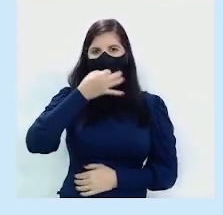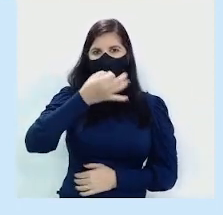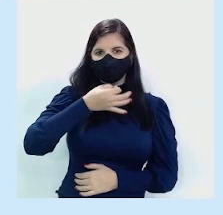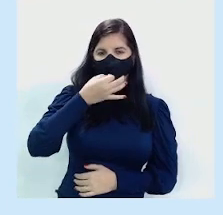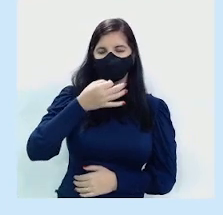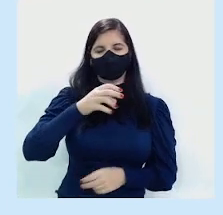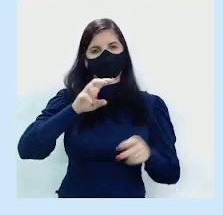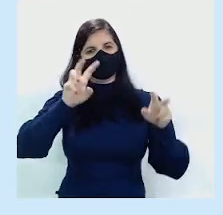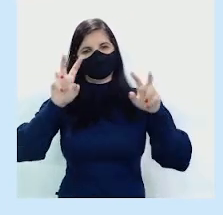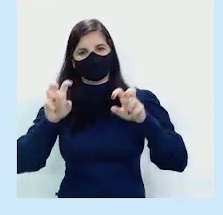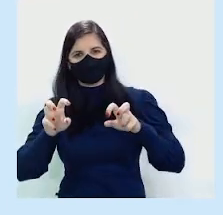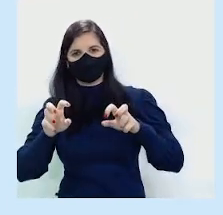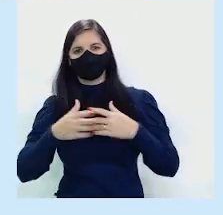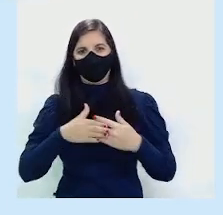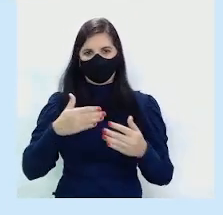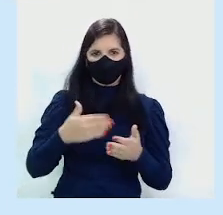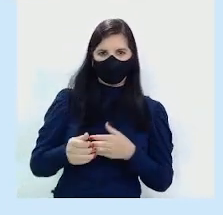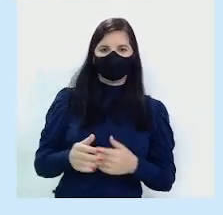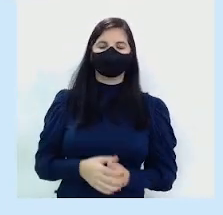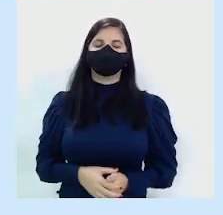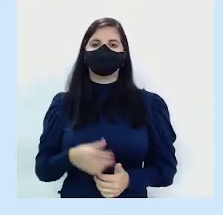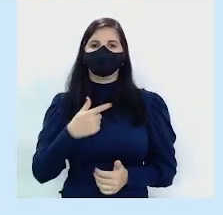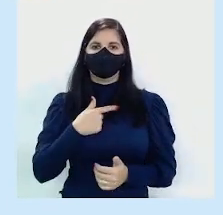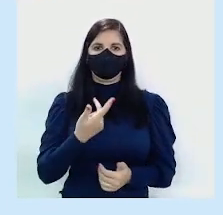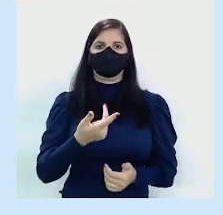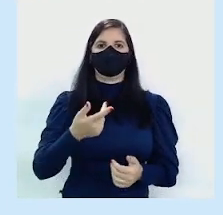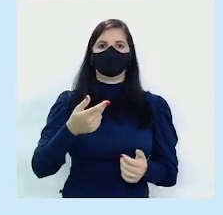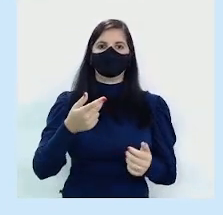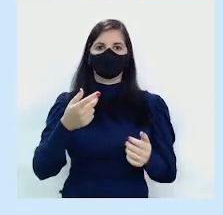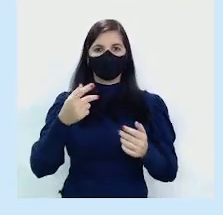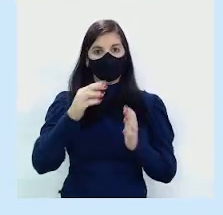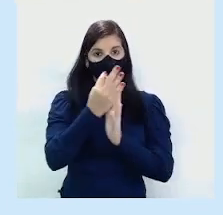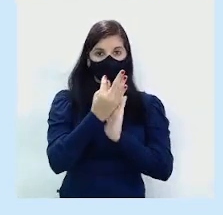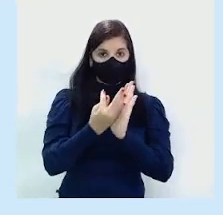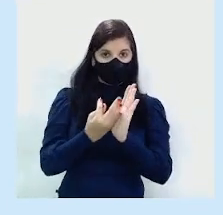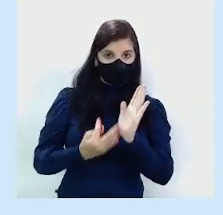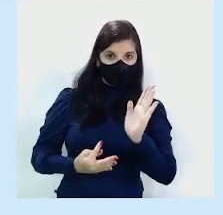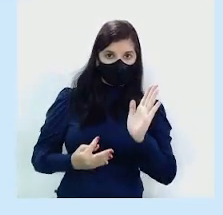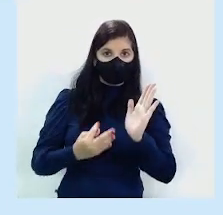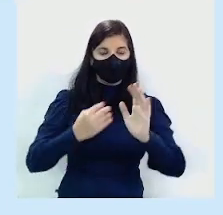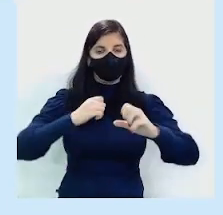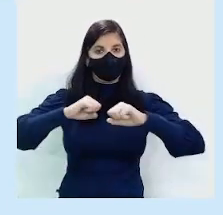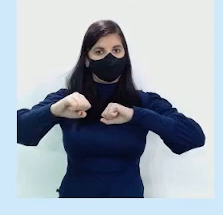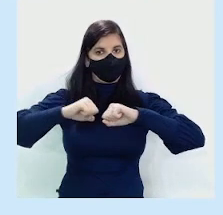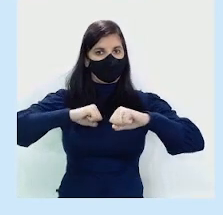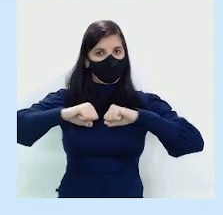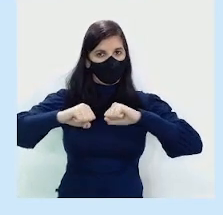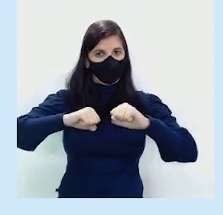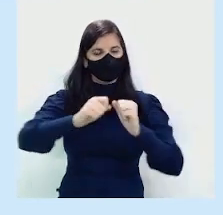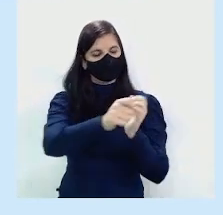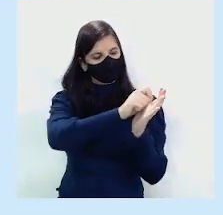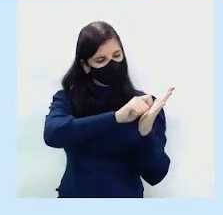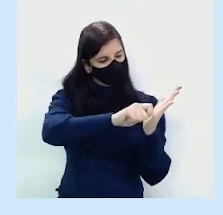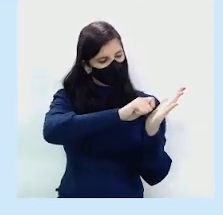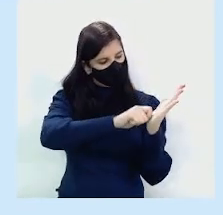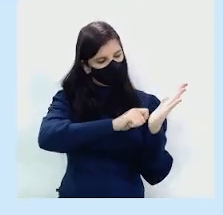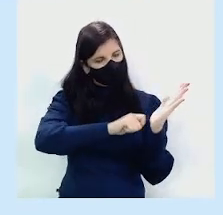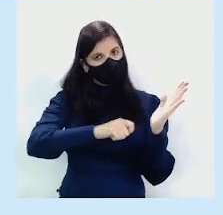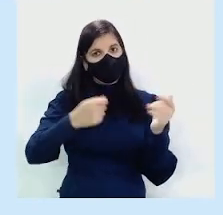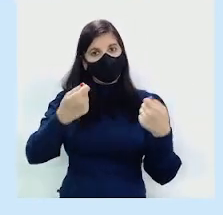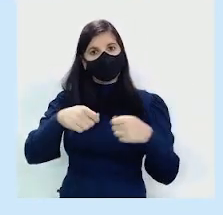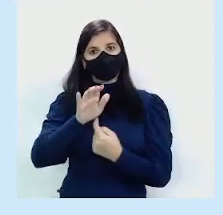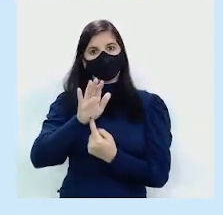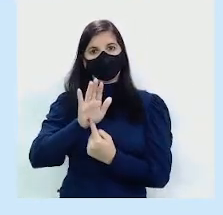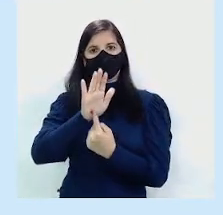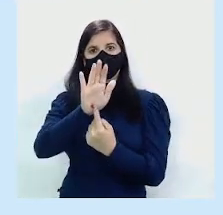algum assunto. Então, quando eu faço esse tipo de texto, quando eu faço esse tipo de produção, eu preciso